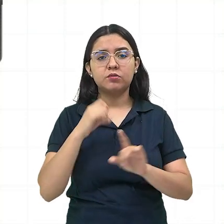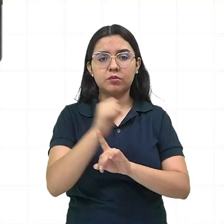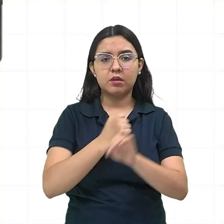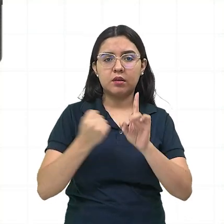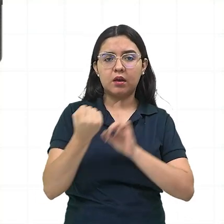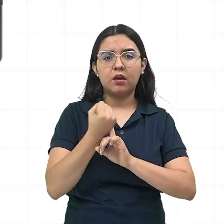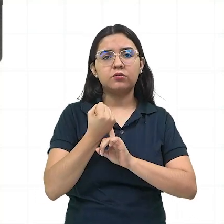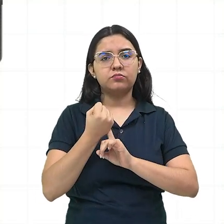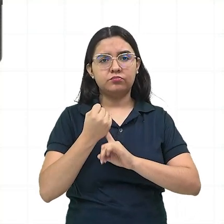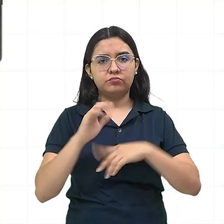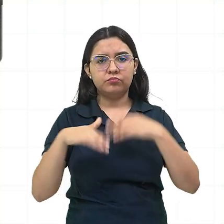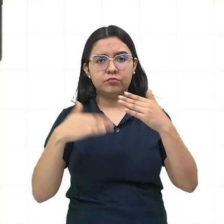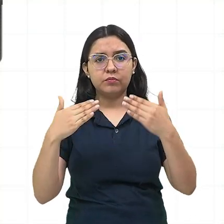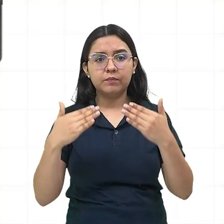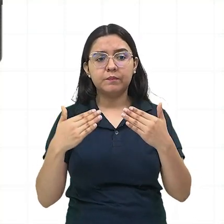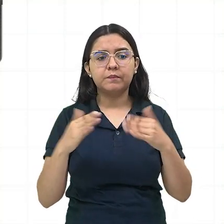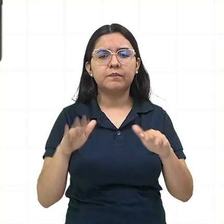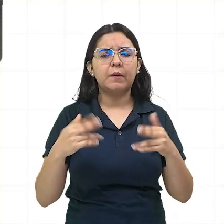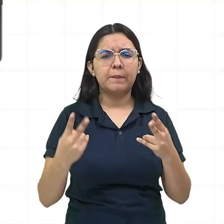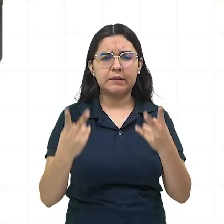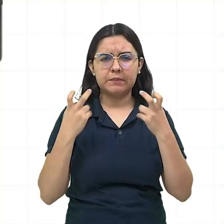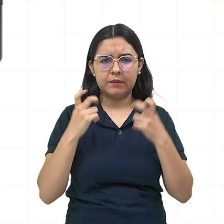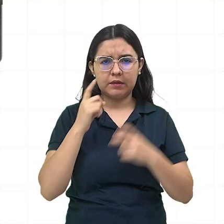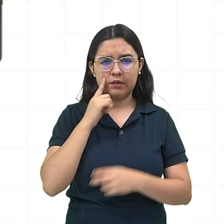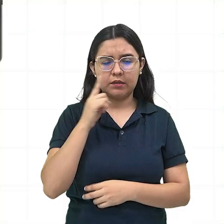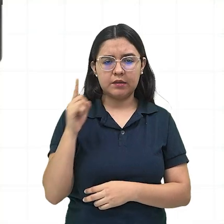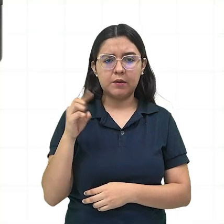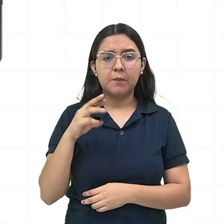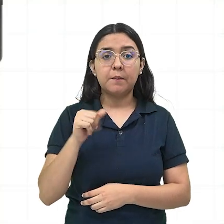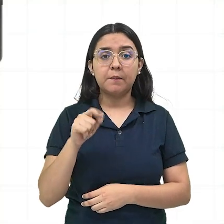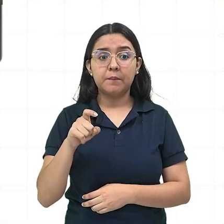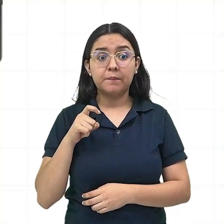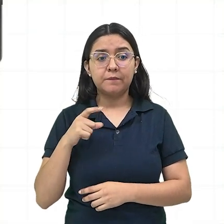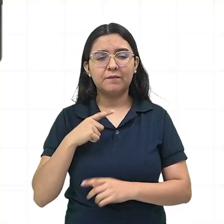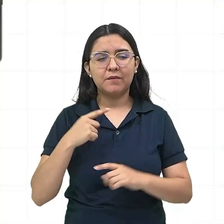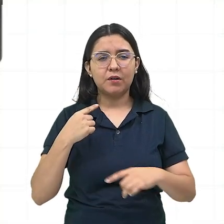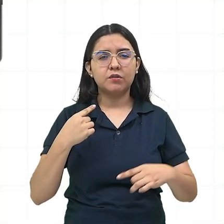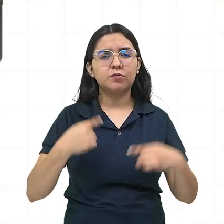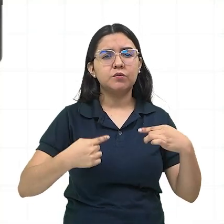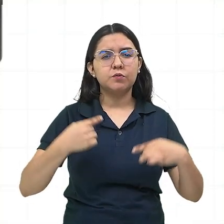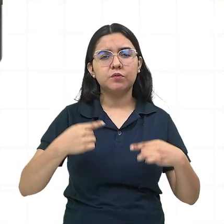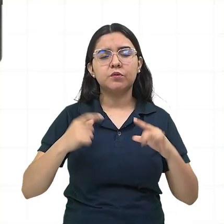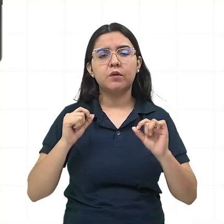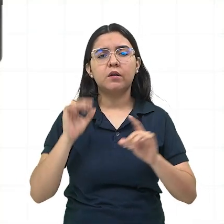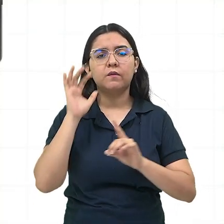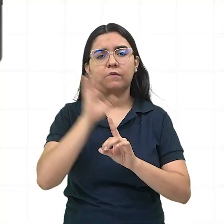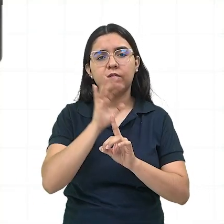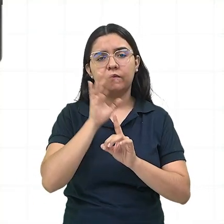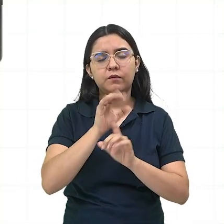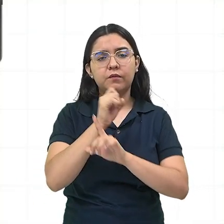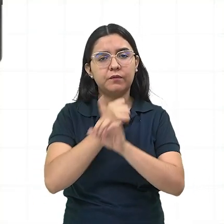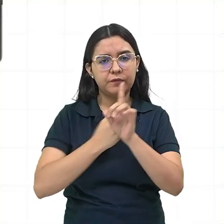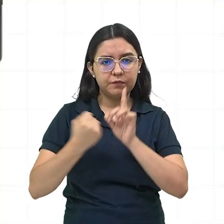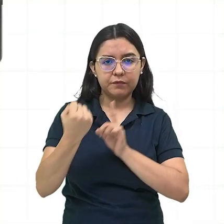Então, nós vamos ver que Weber vai começar a discutir a influência social